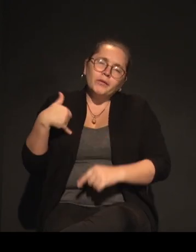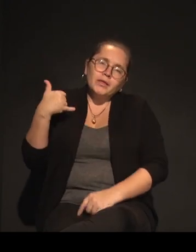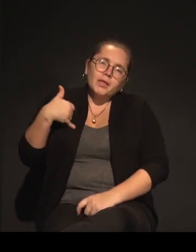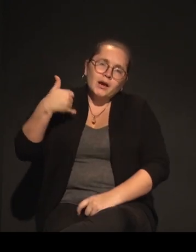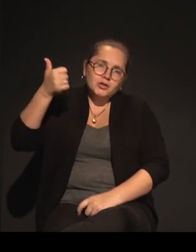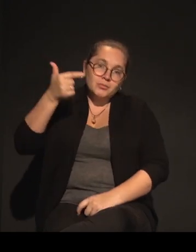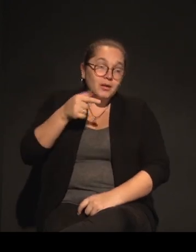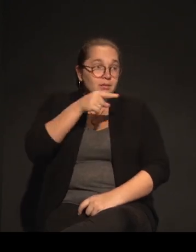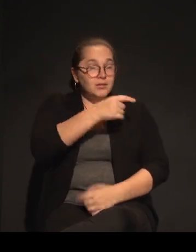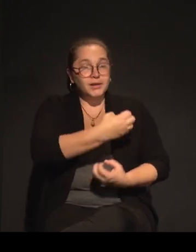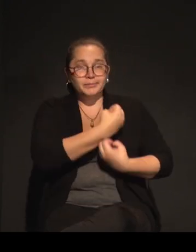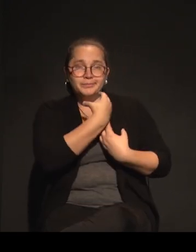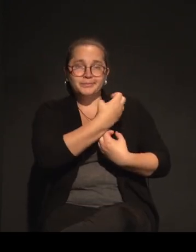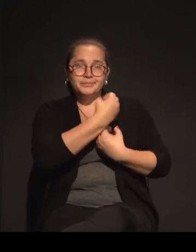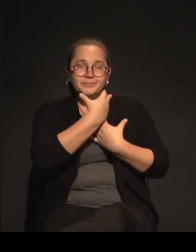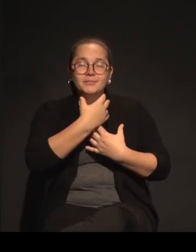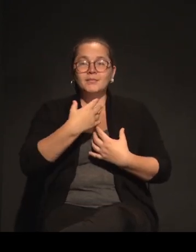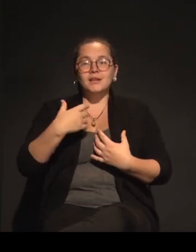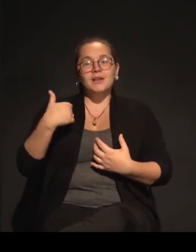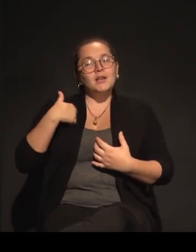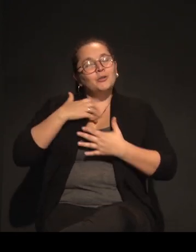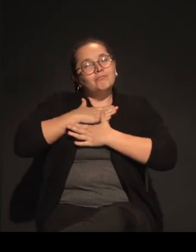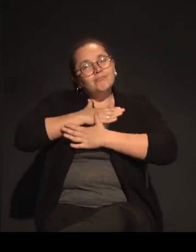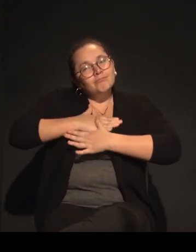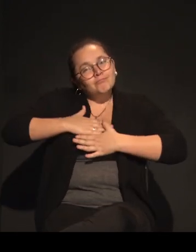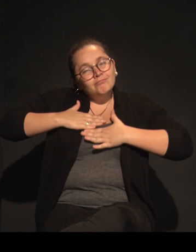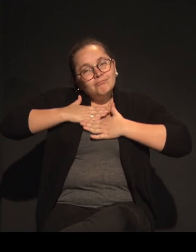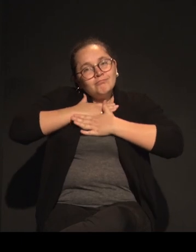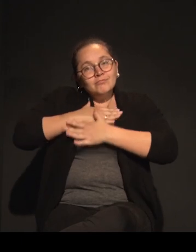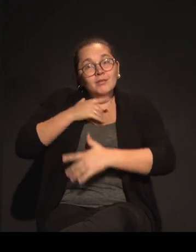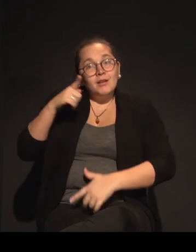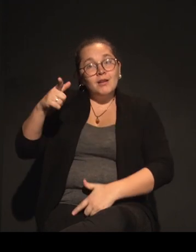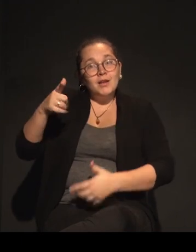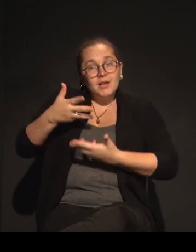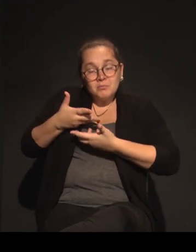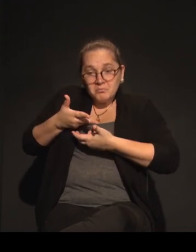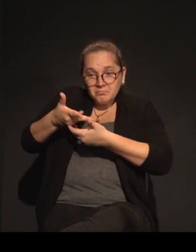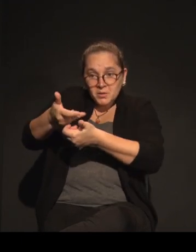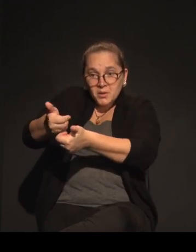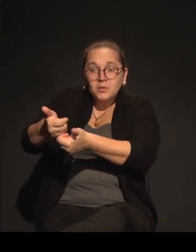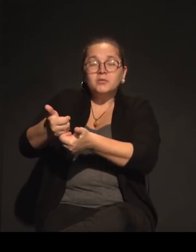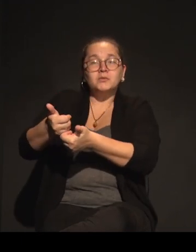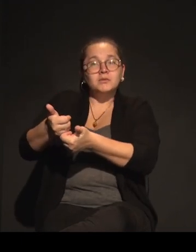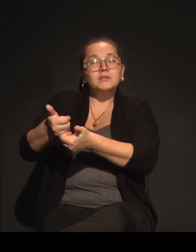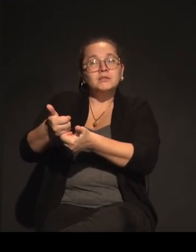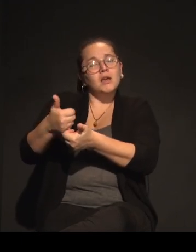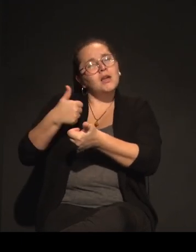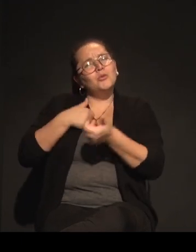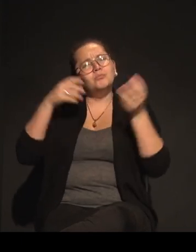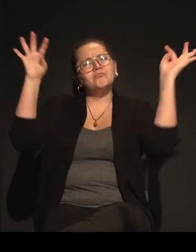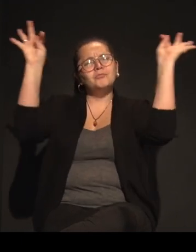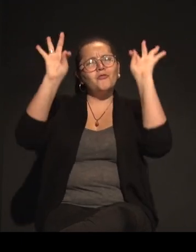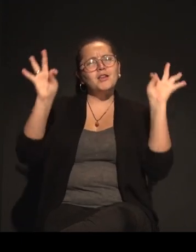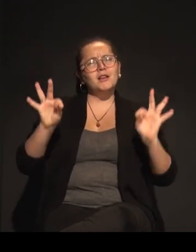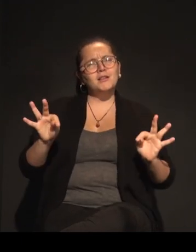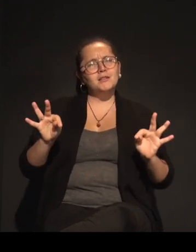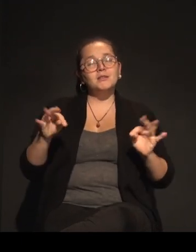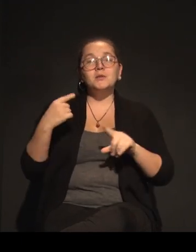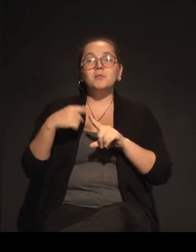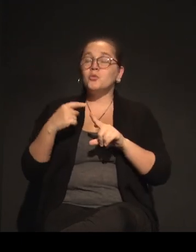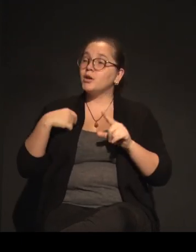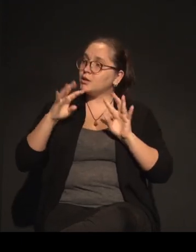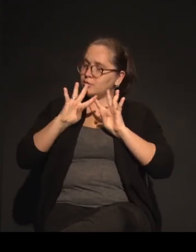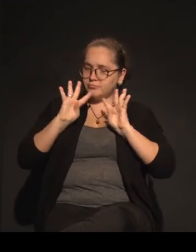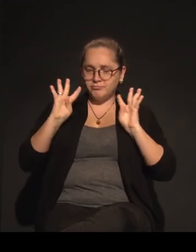ele foi meu professor e eu fiquei muito honrada quando ele me convidou estou feliz por todos com esses